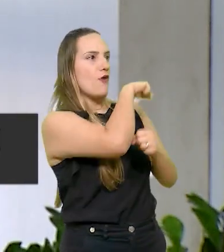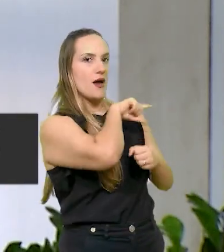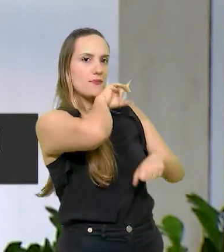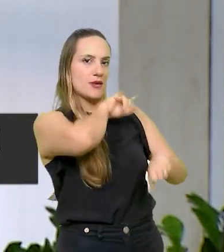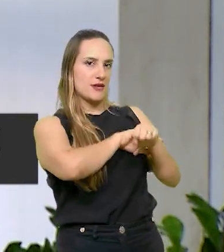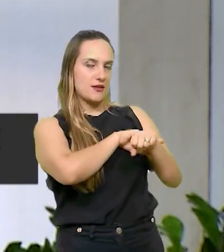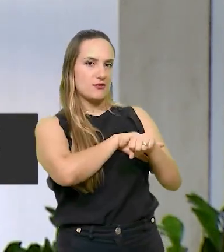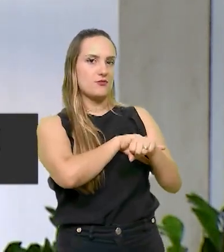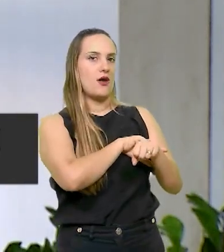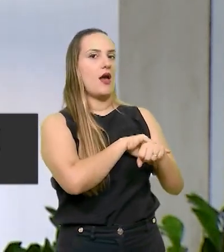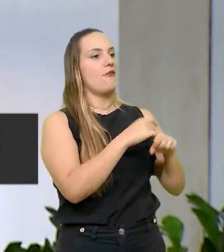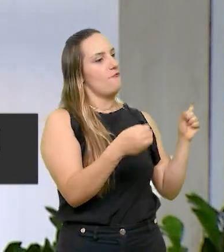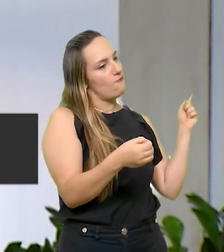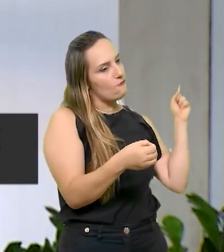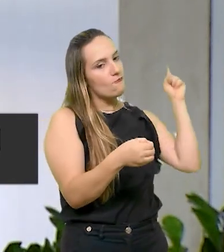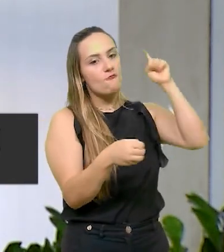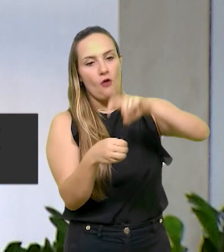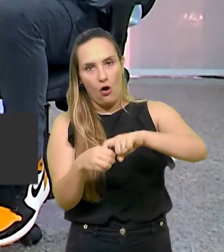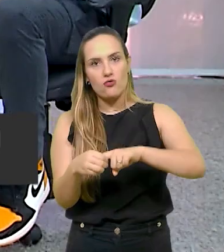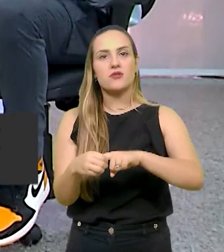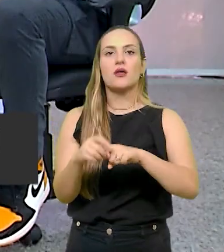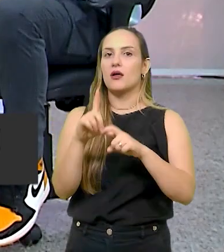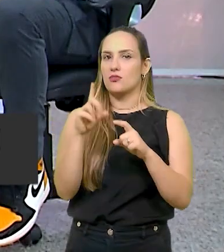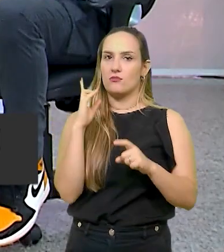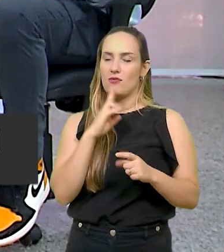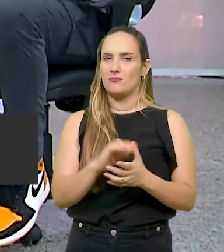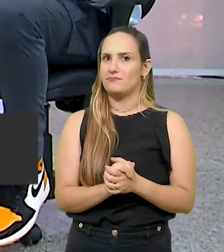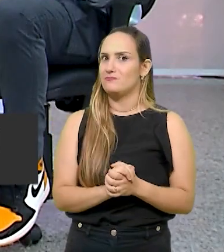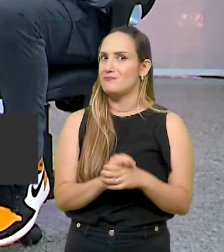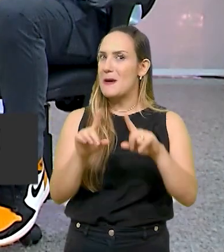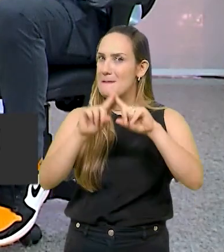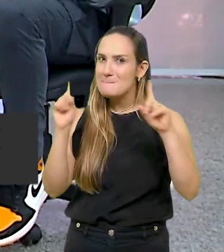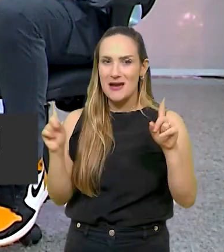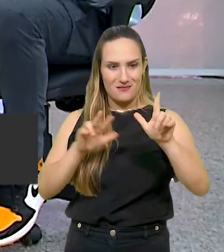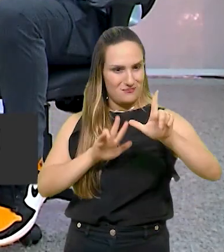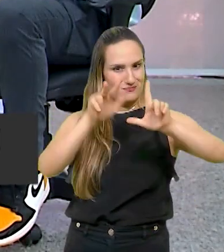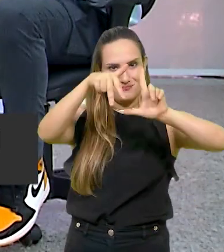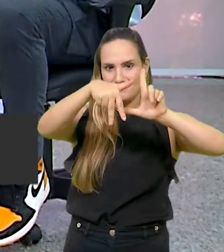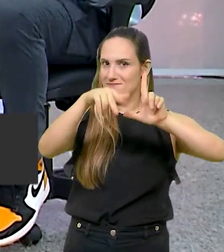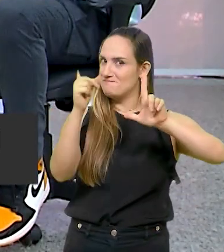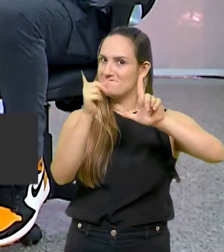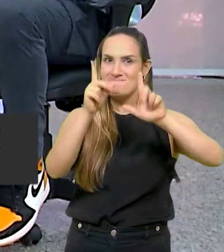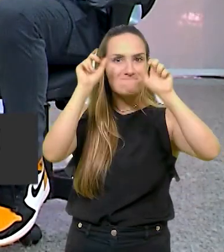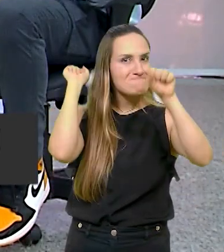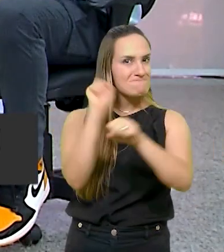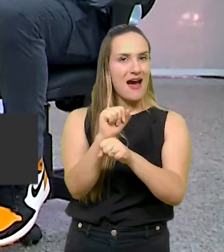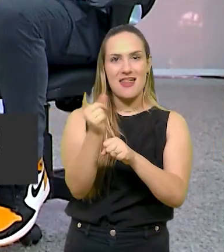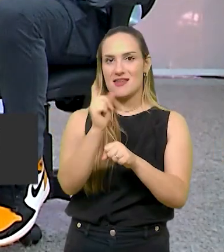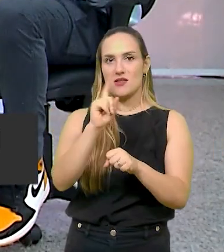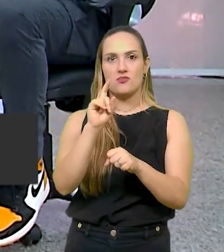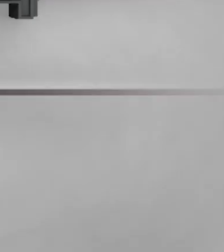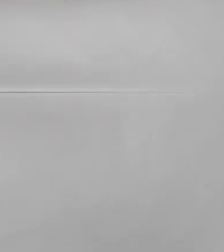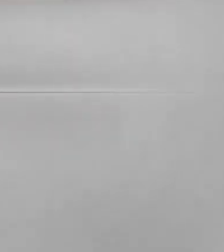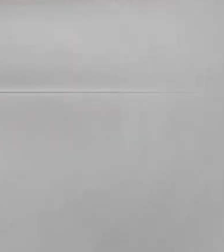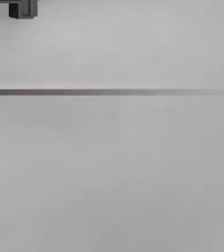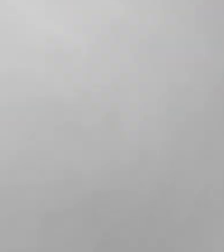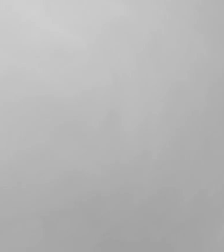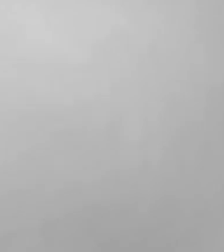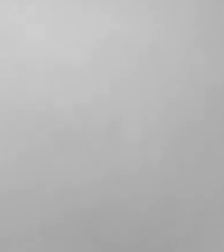tinha parado. No metaverso não é assim. Por quê? Porque o metaverso continua existindo independente de você.